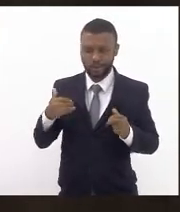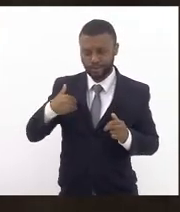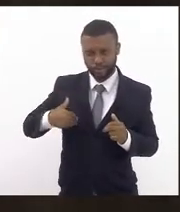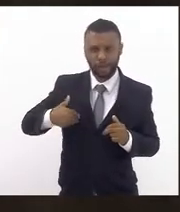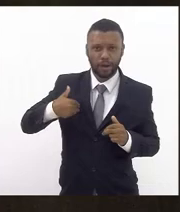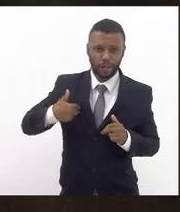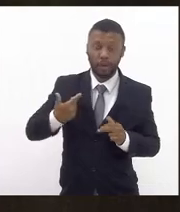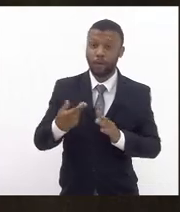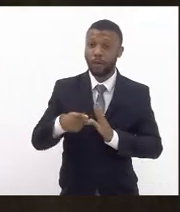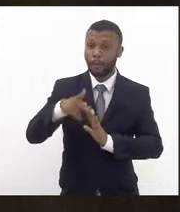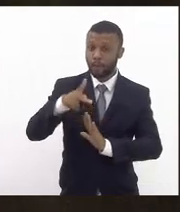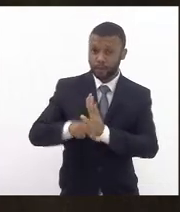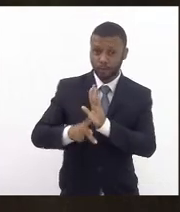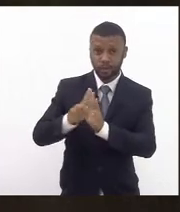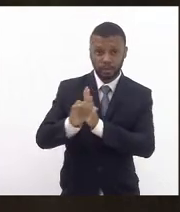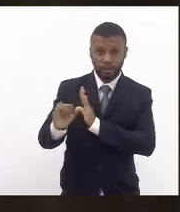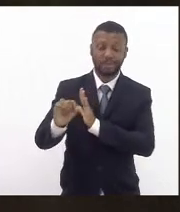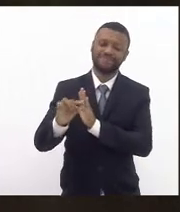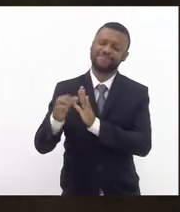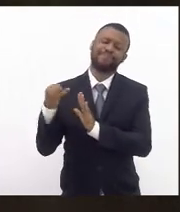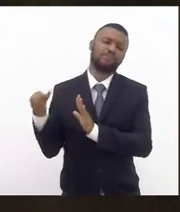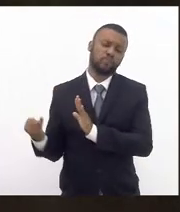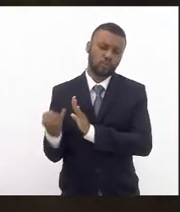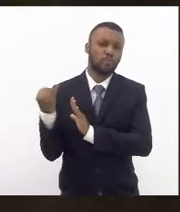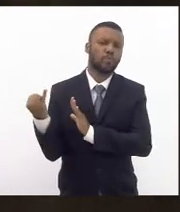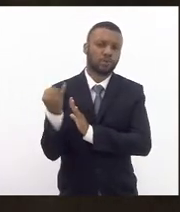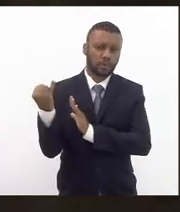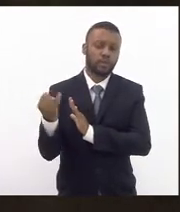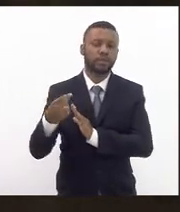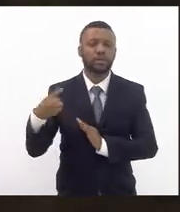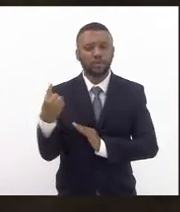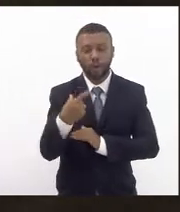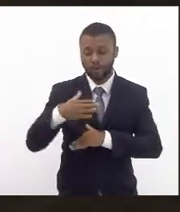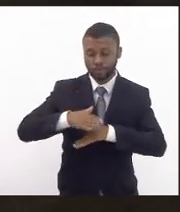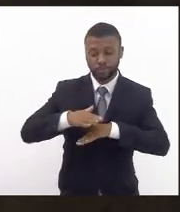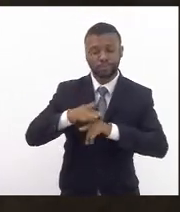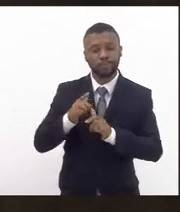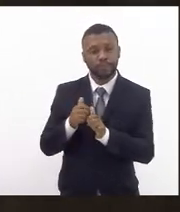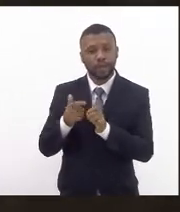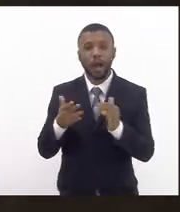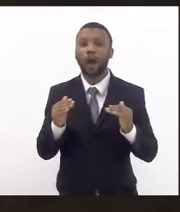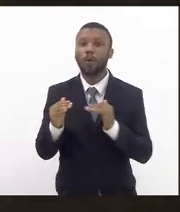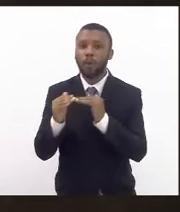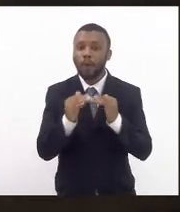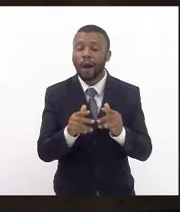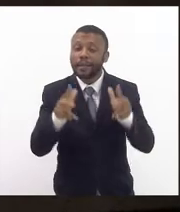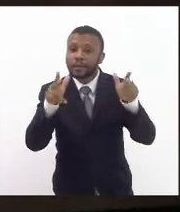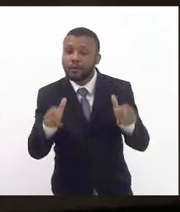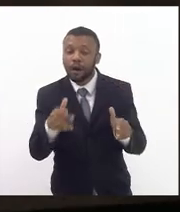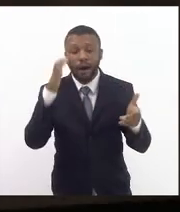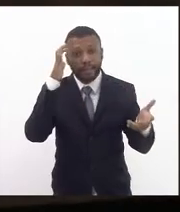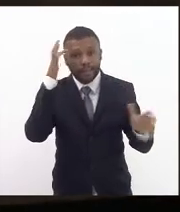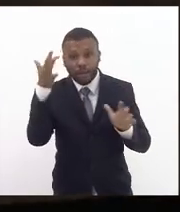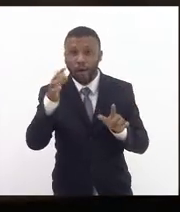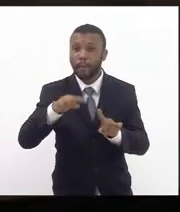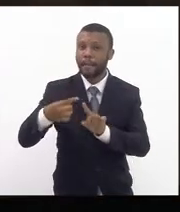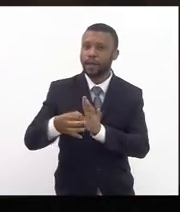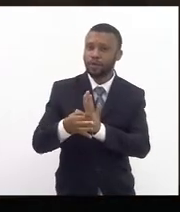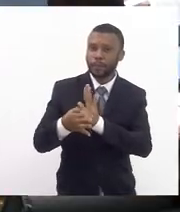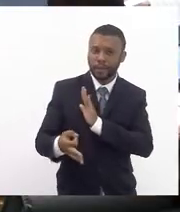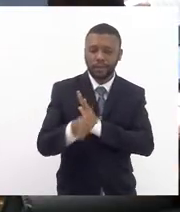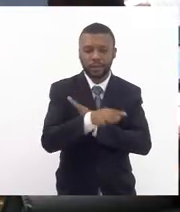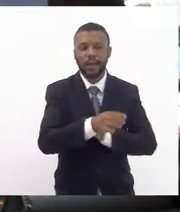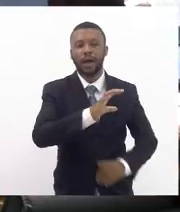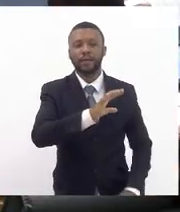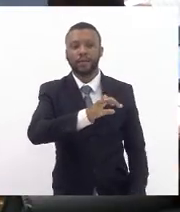é de suma importância e a gente aí segue, acompanha a decisão e o parecer da CCJ.